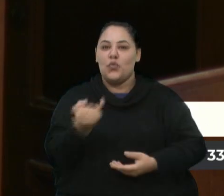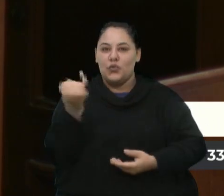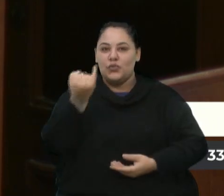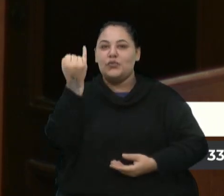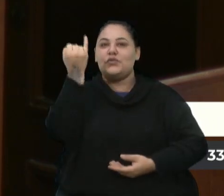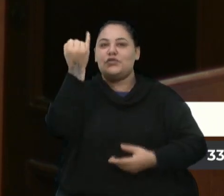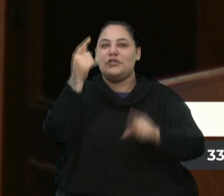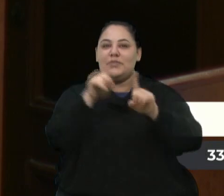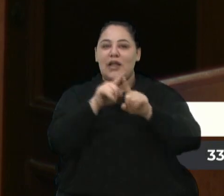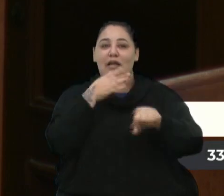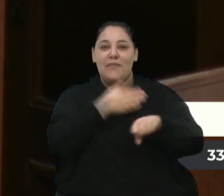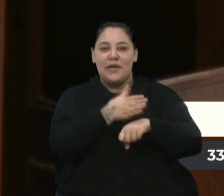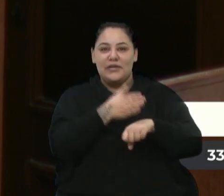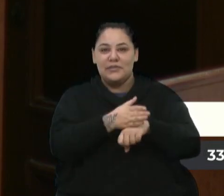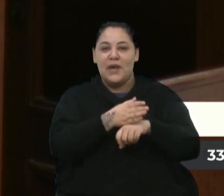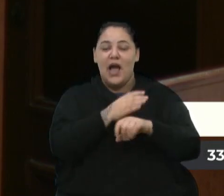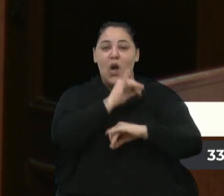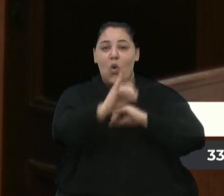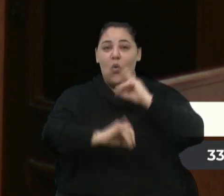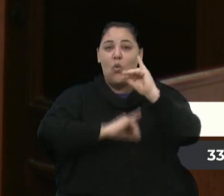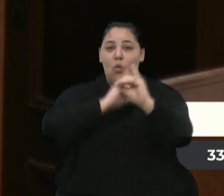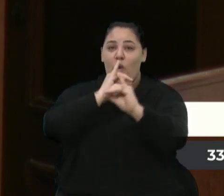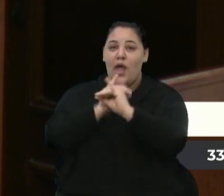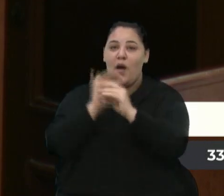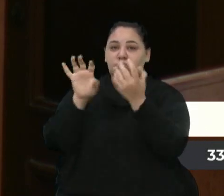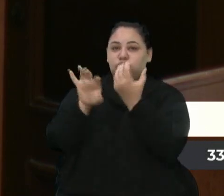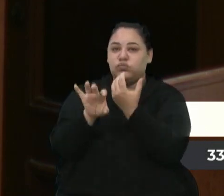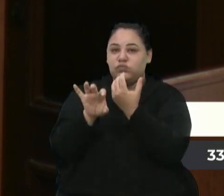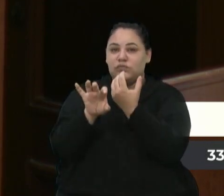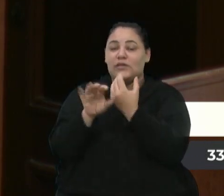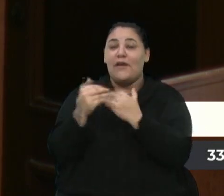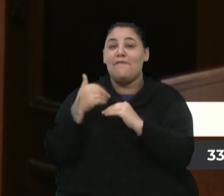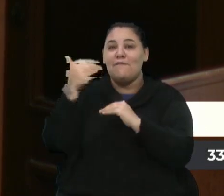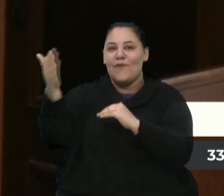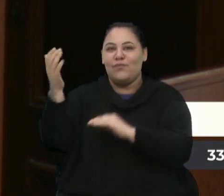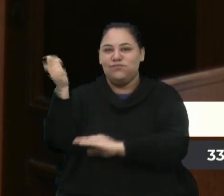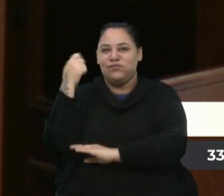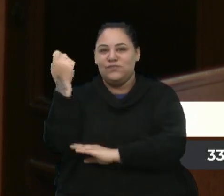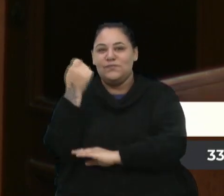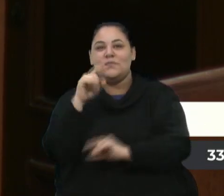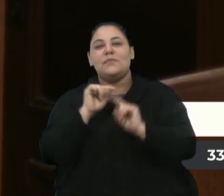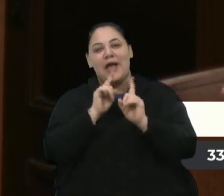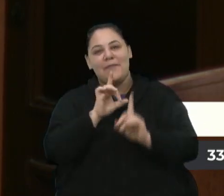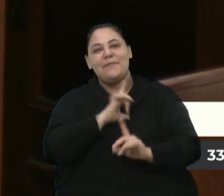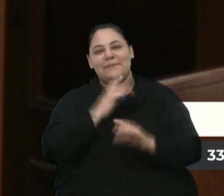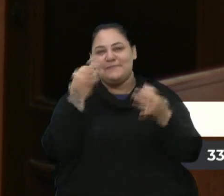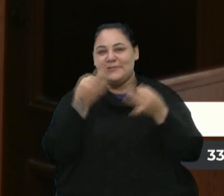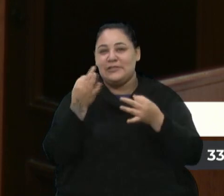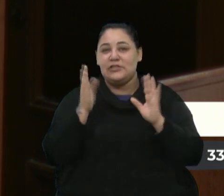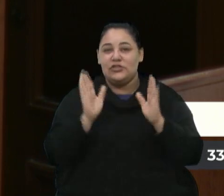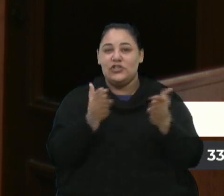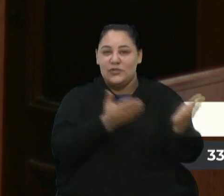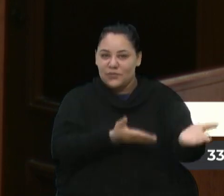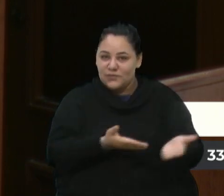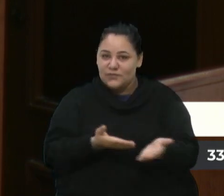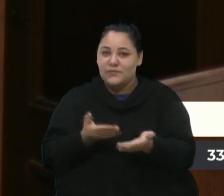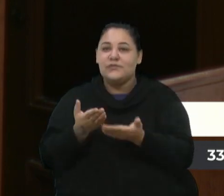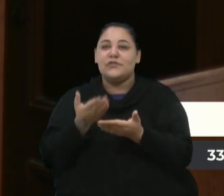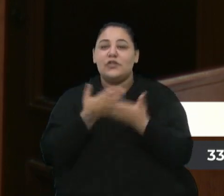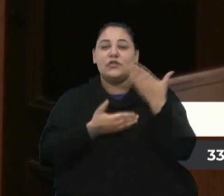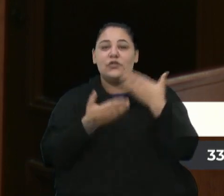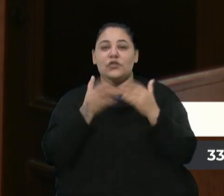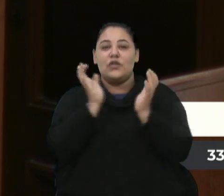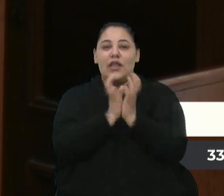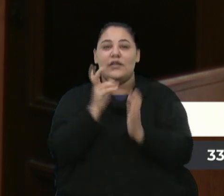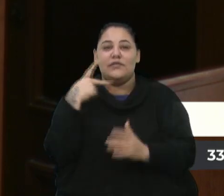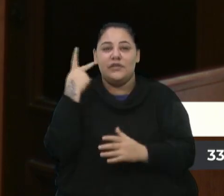vai participar de forma virtual conosco, vai estar fora do Estado. Tenho certeza, né, e já convido de antemão todos os